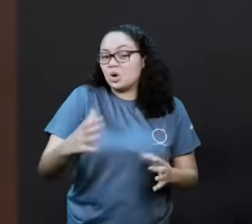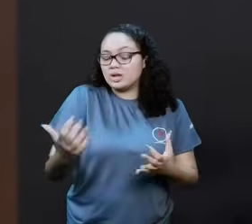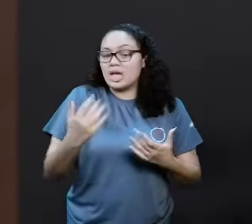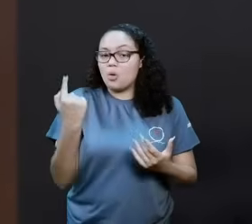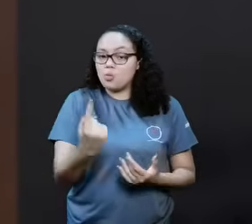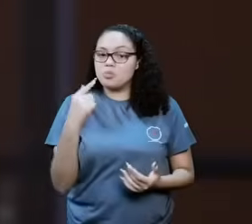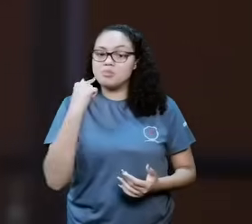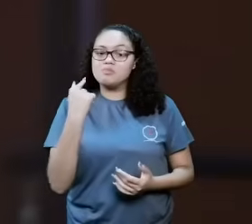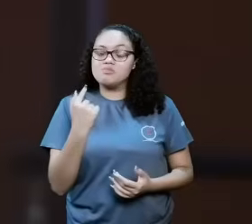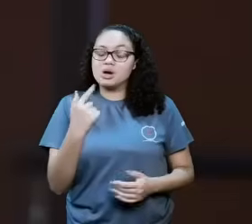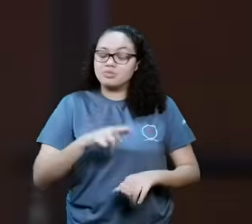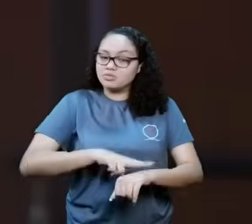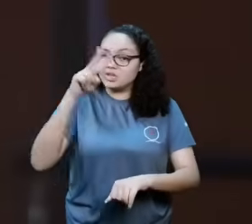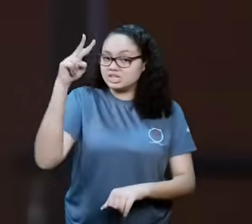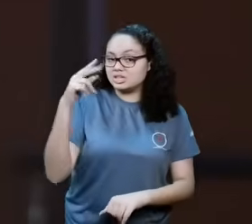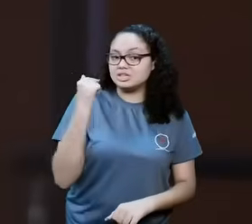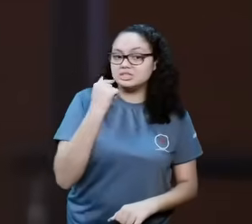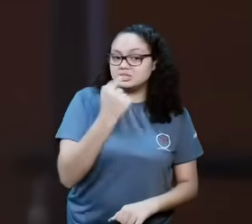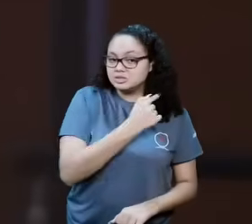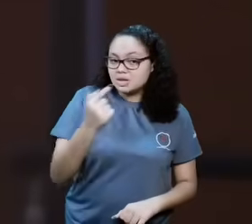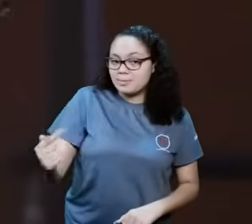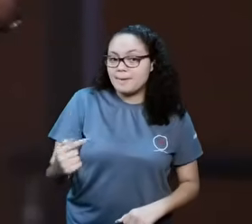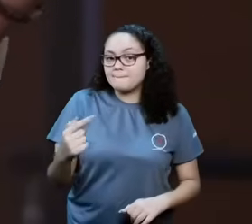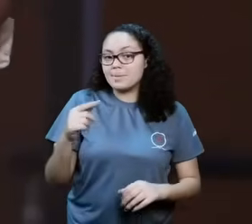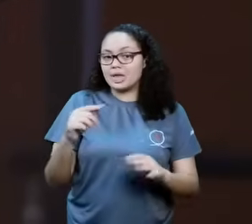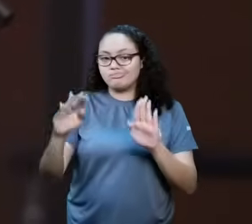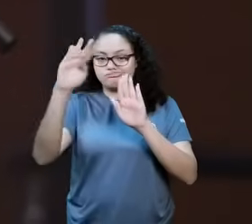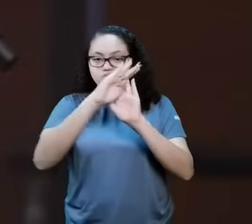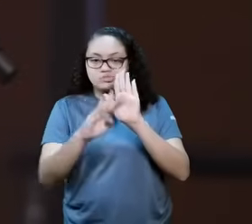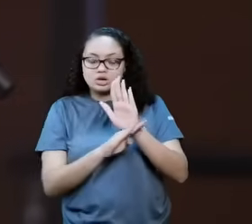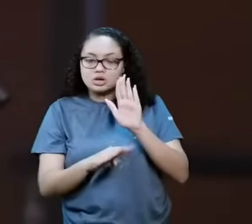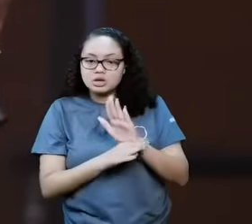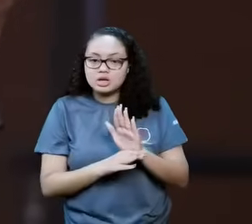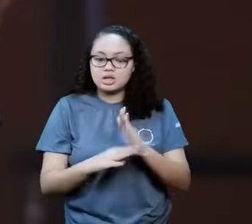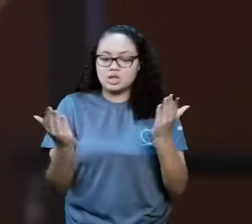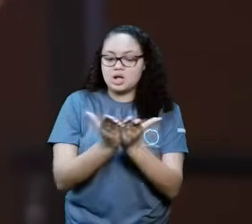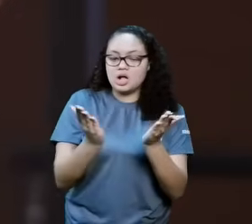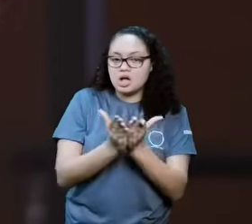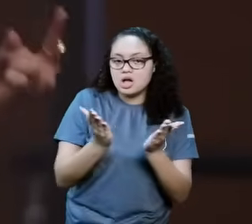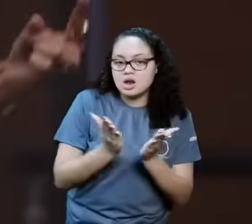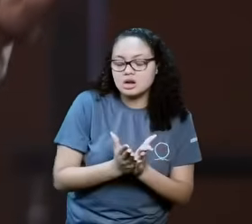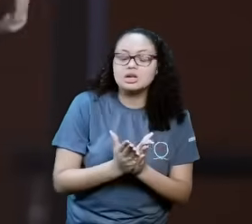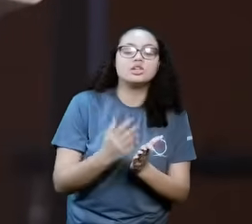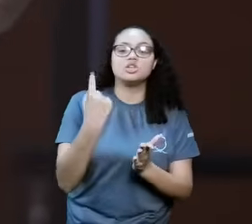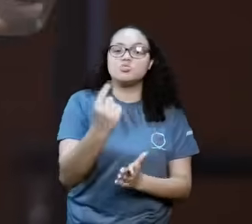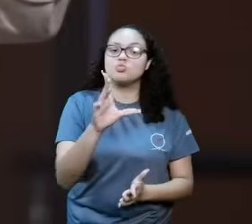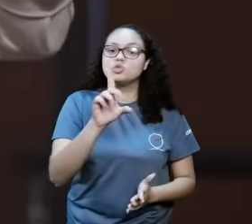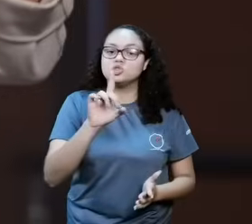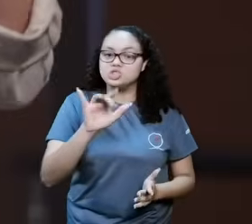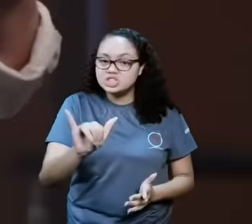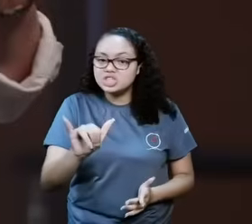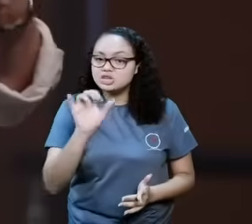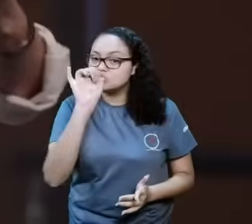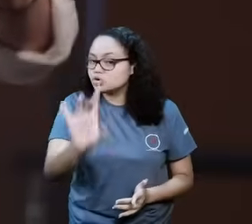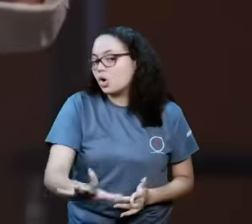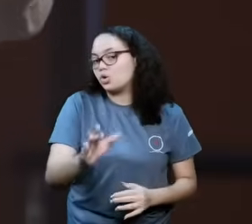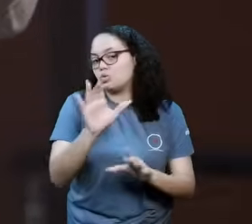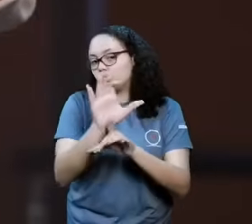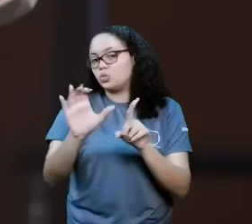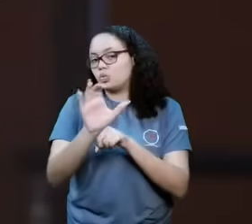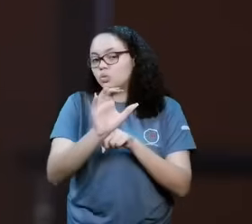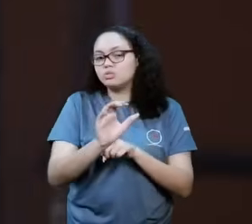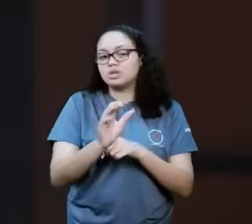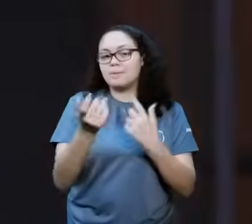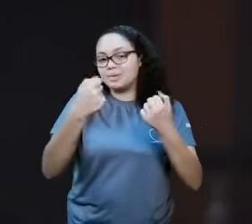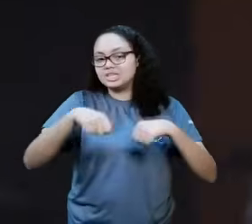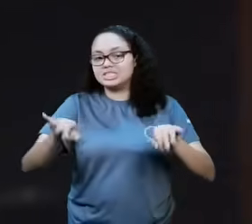porque protocolou o seu cristianismo de adoração em um dia no culto, não teria precisado nem de Cristo. Você podia